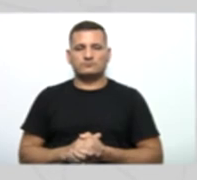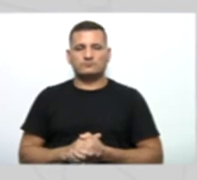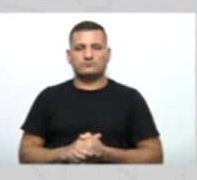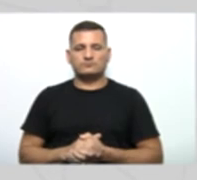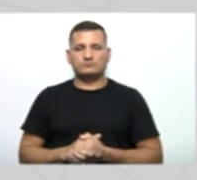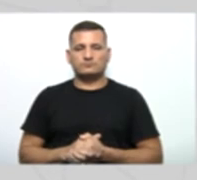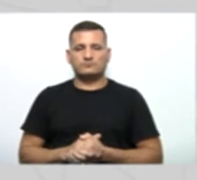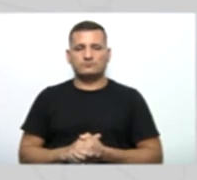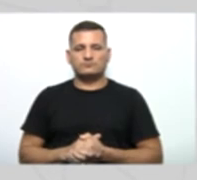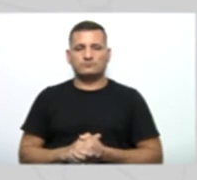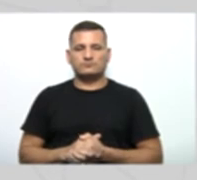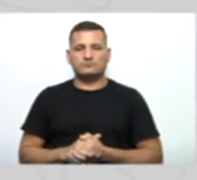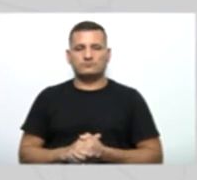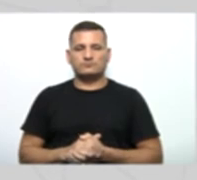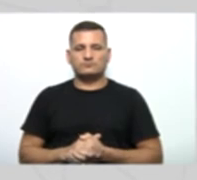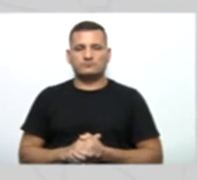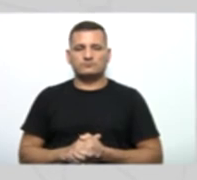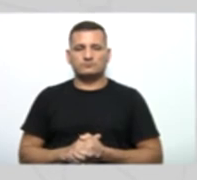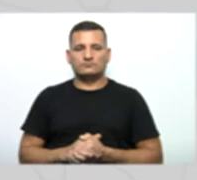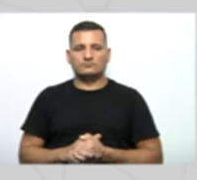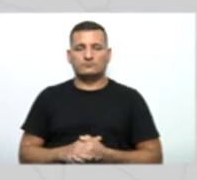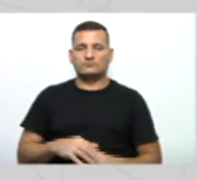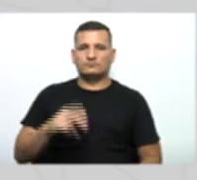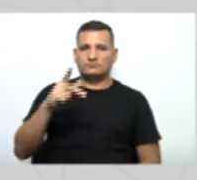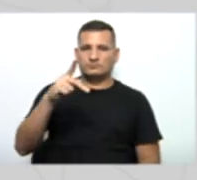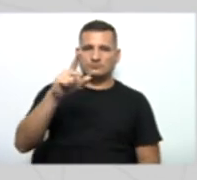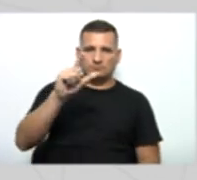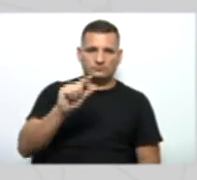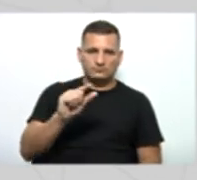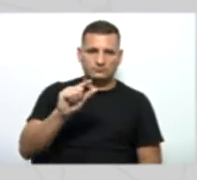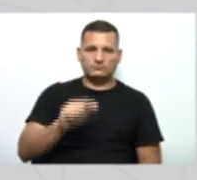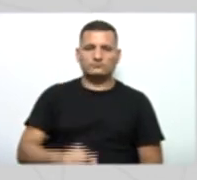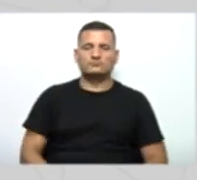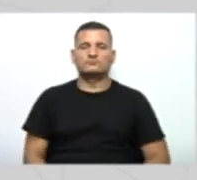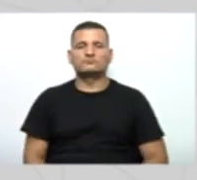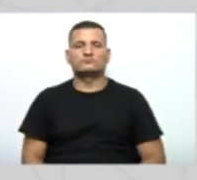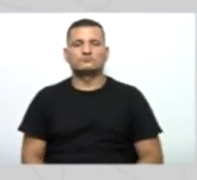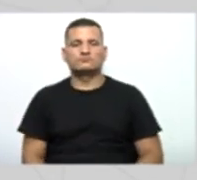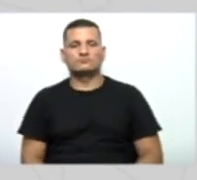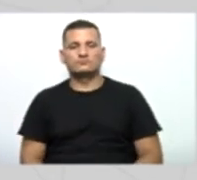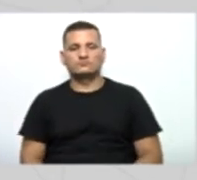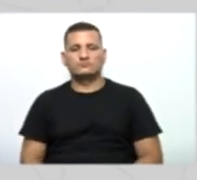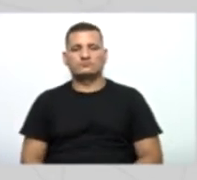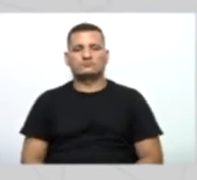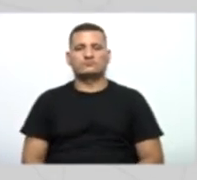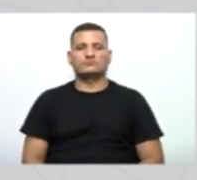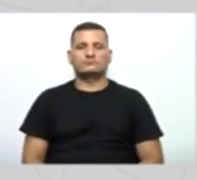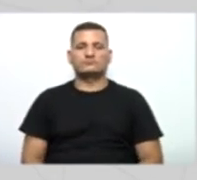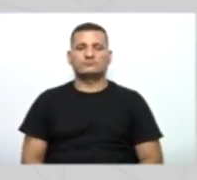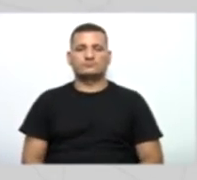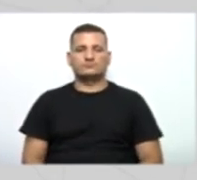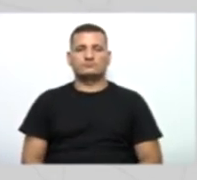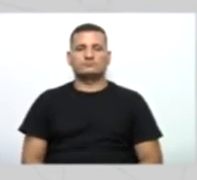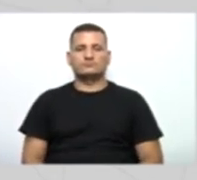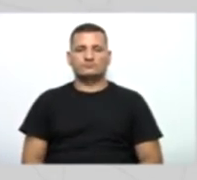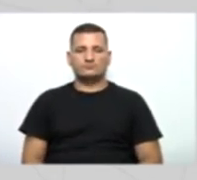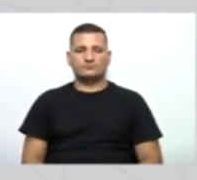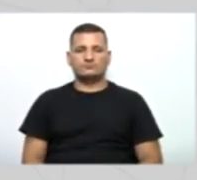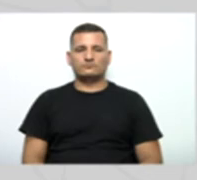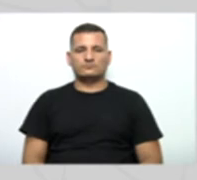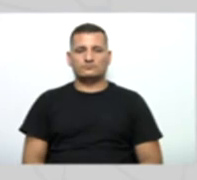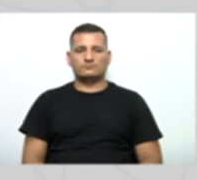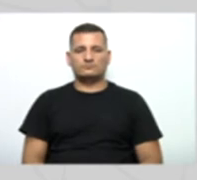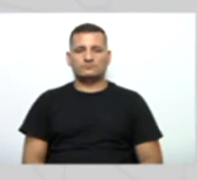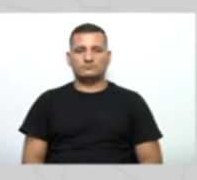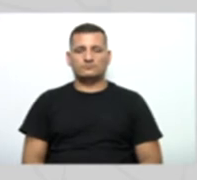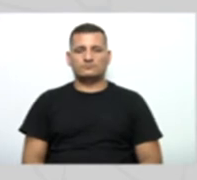pessoa. Olha o P minúsculo aqui, que é para não esquecer. Ele recebe as características da classe pessoa. Aí aqui já